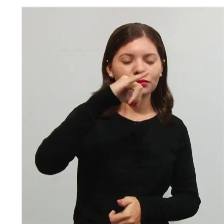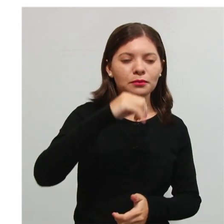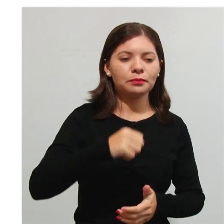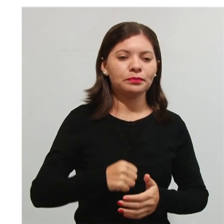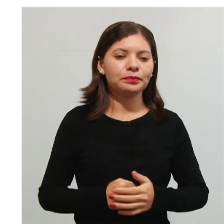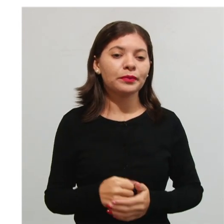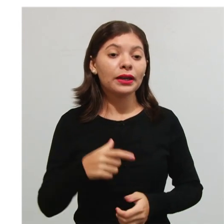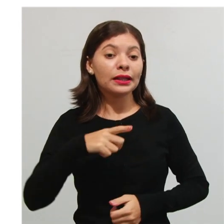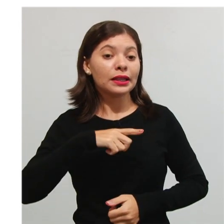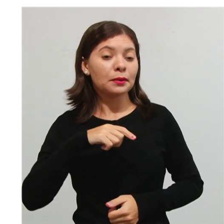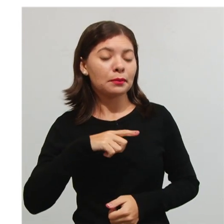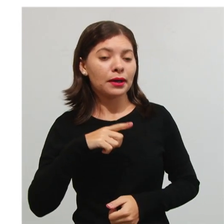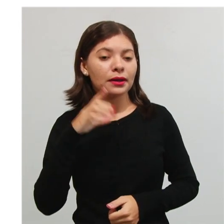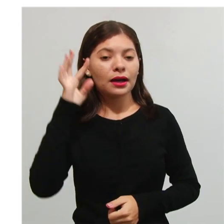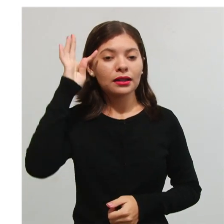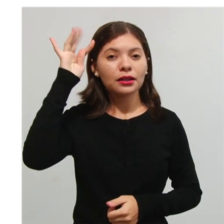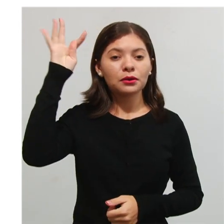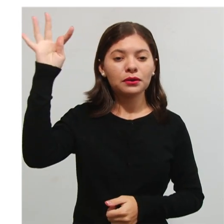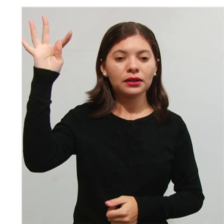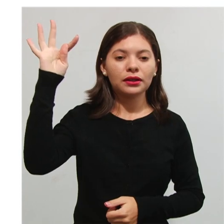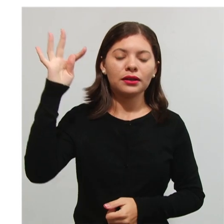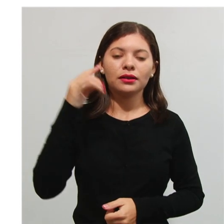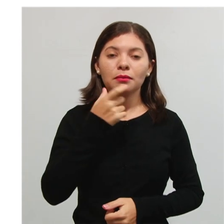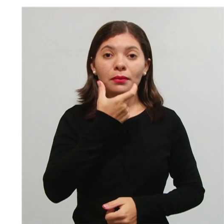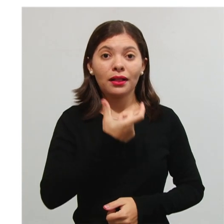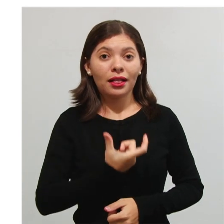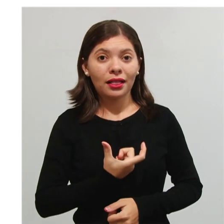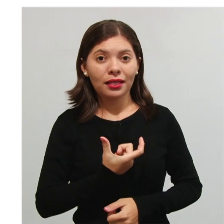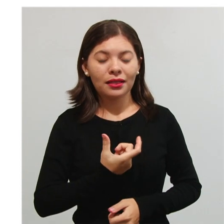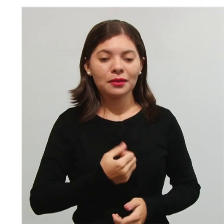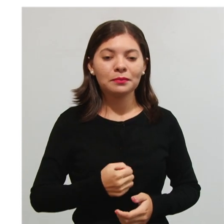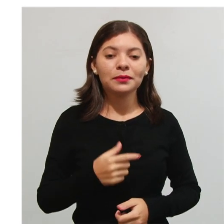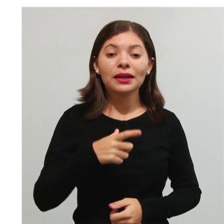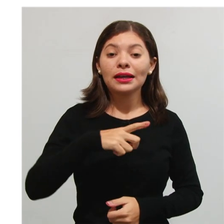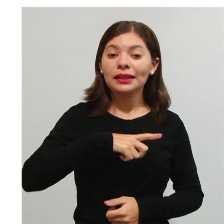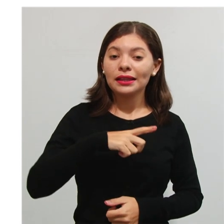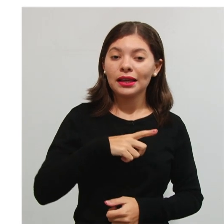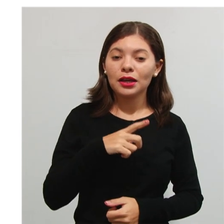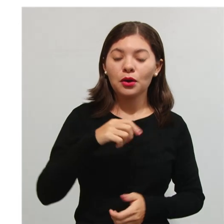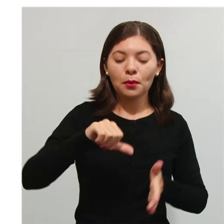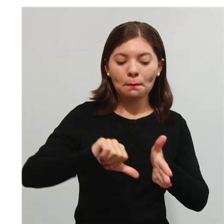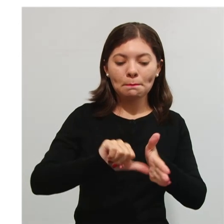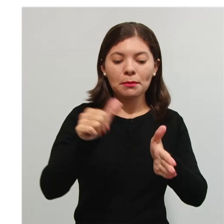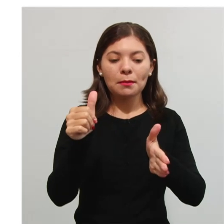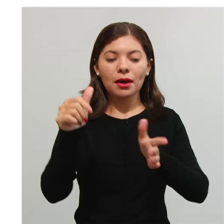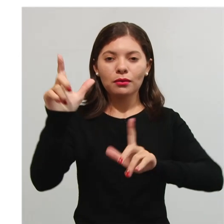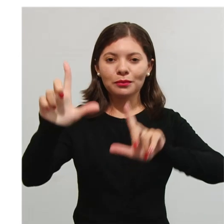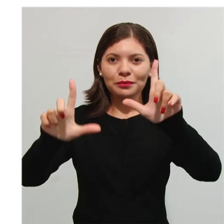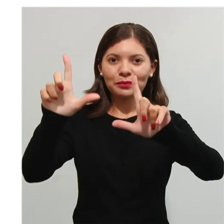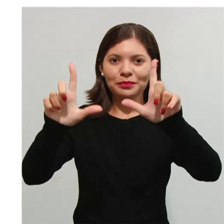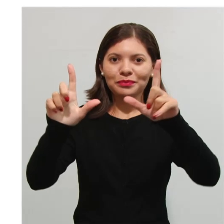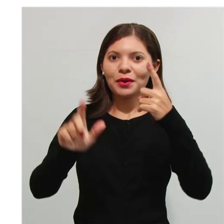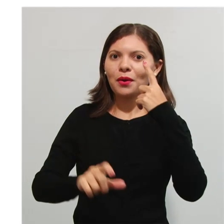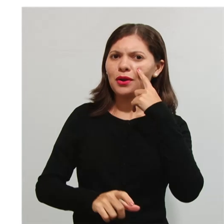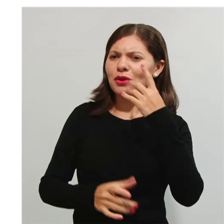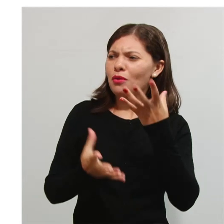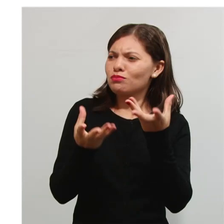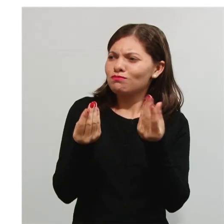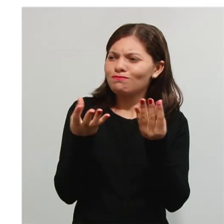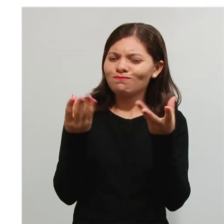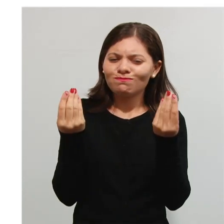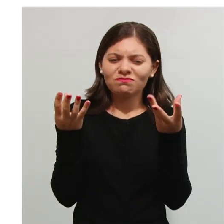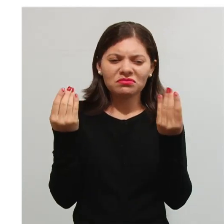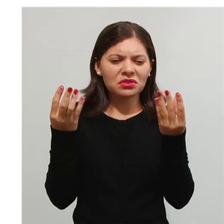Nós temos aí a teoria da relatividade de Einstein. Nós temos aí o primeiro televisor. E olha só o tanto de